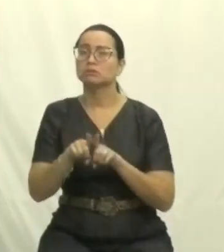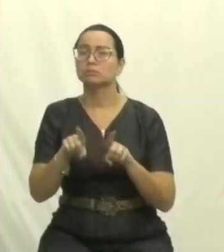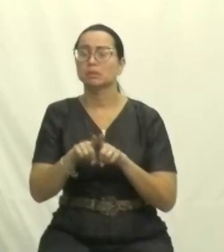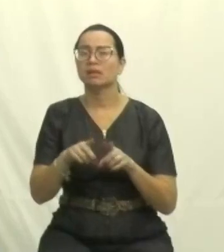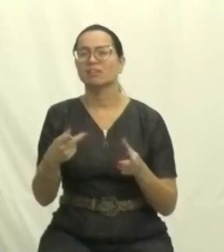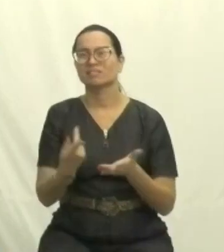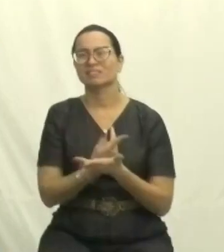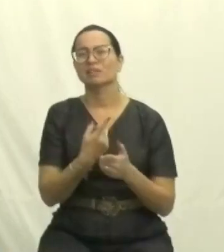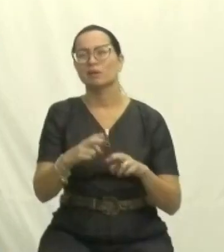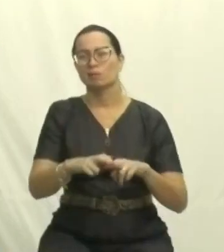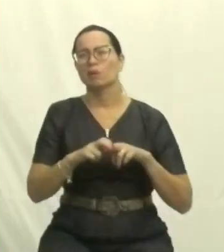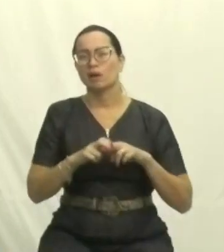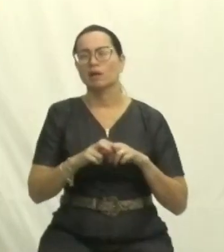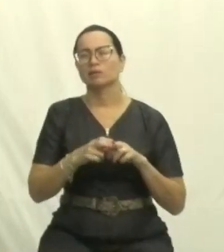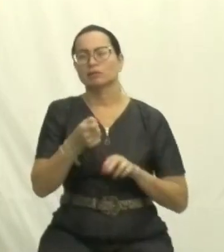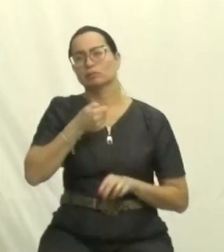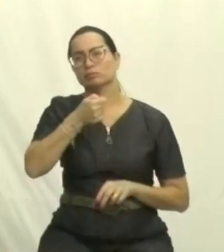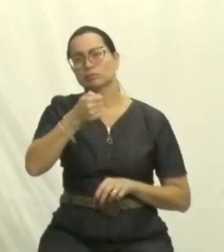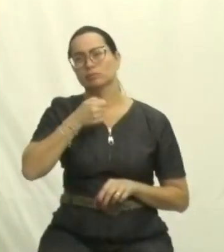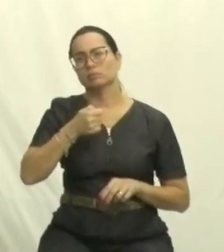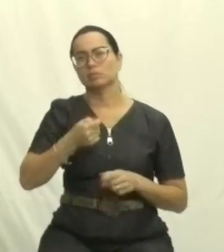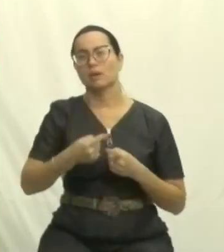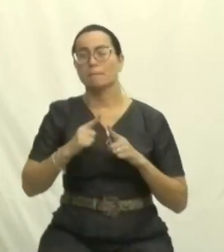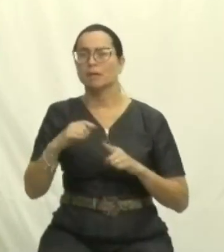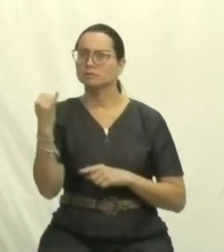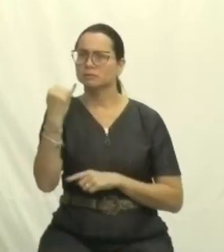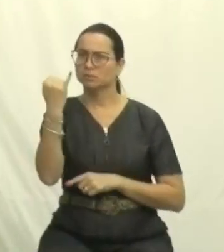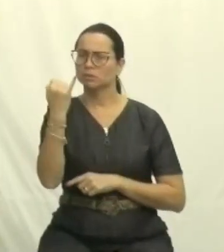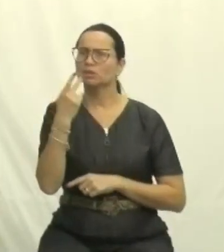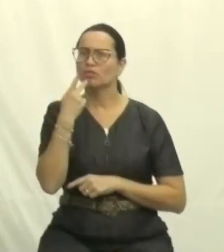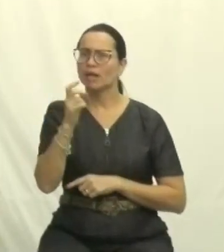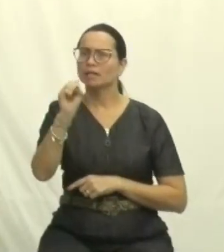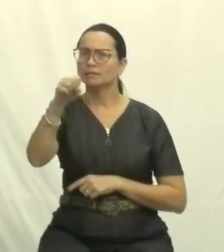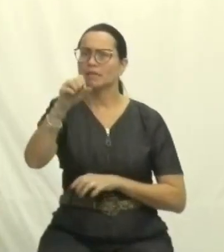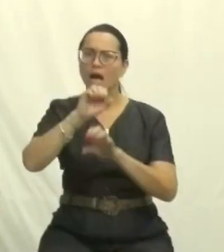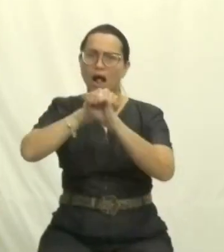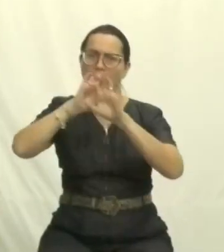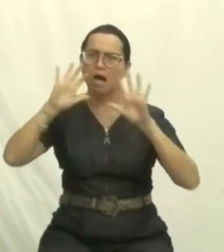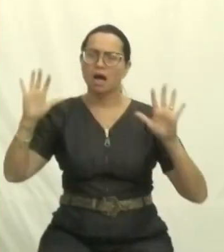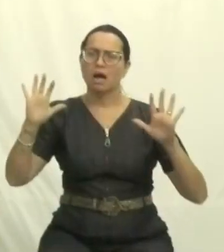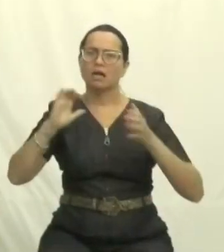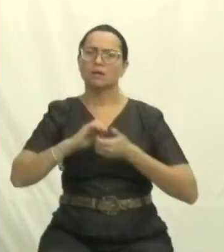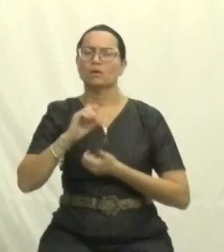de uma reportagem, mas vale a pena a gente deixar ainda mais claro, porque